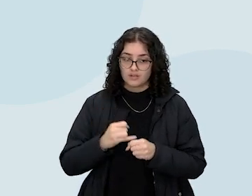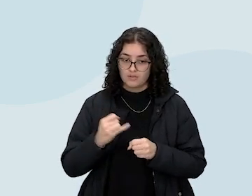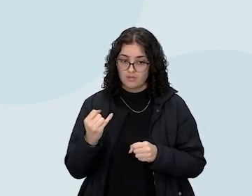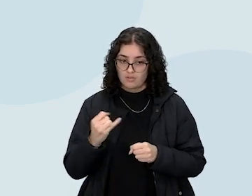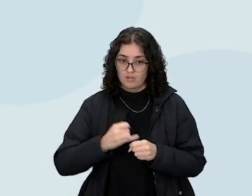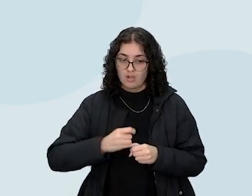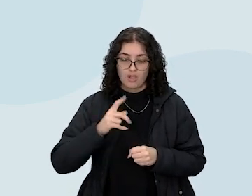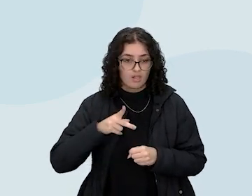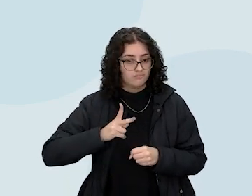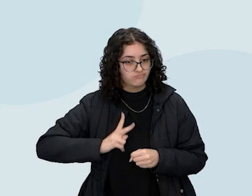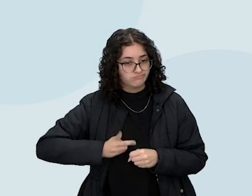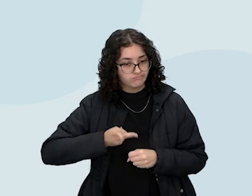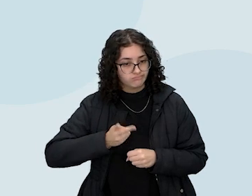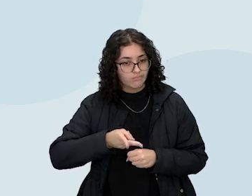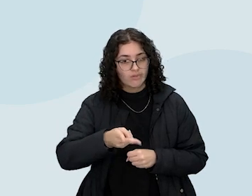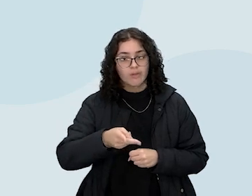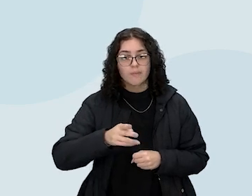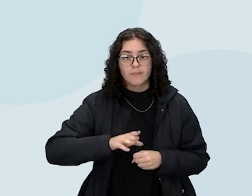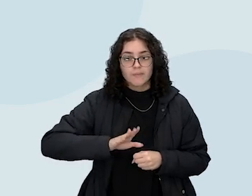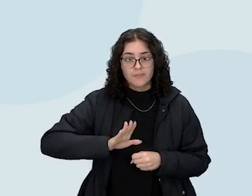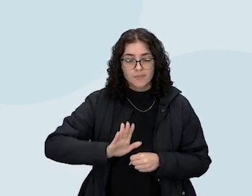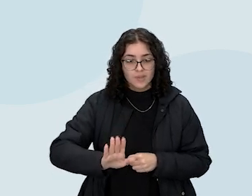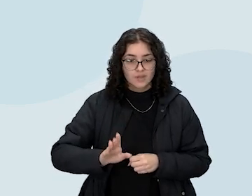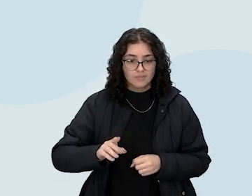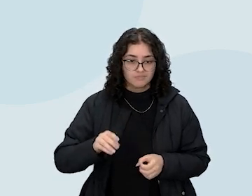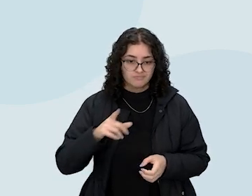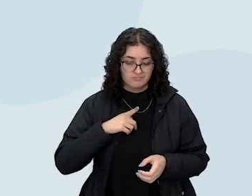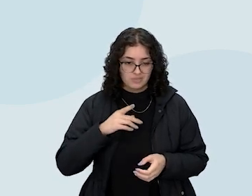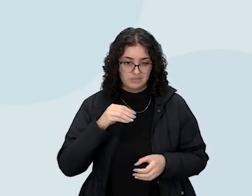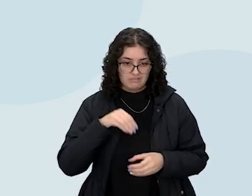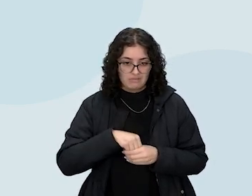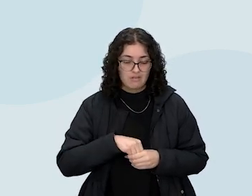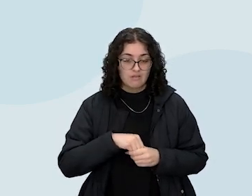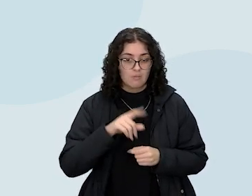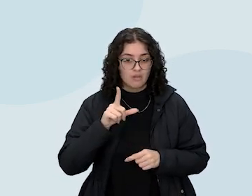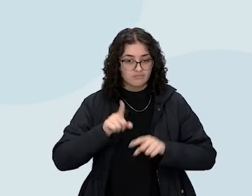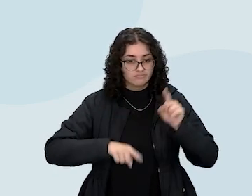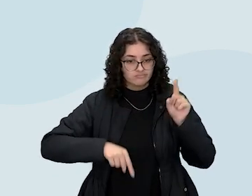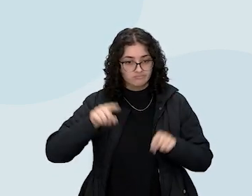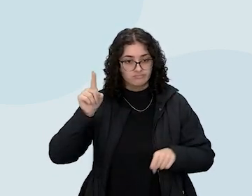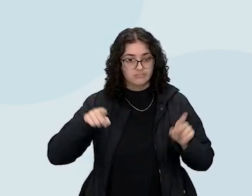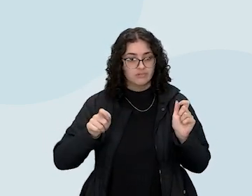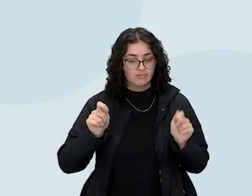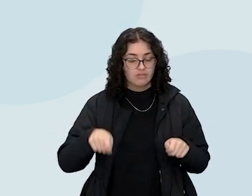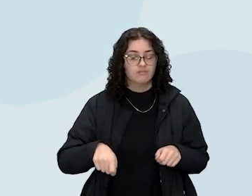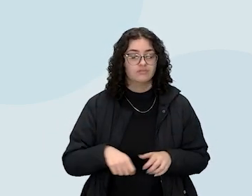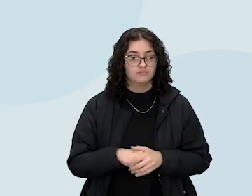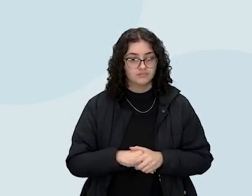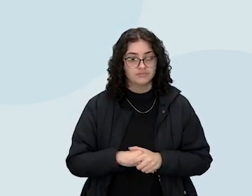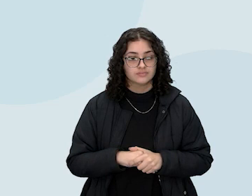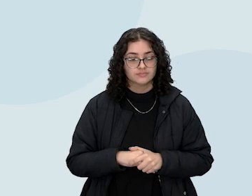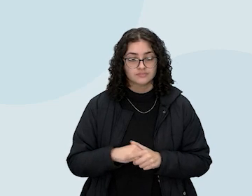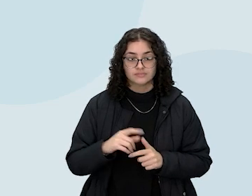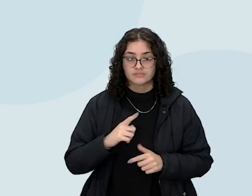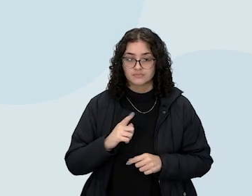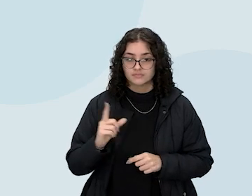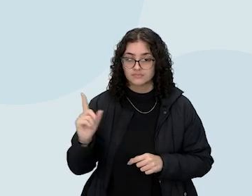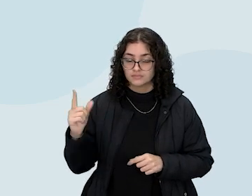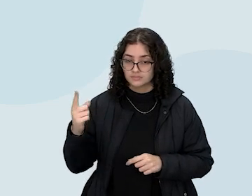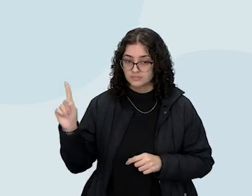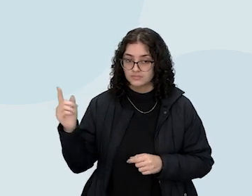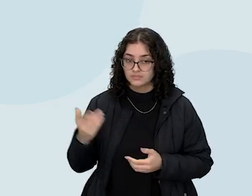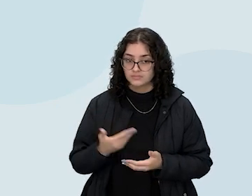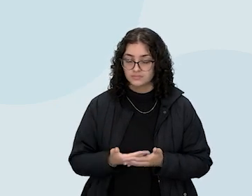são constantes. Mas essas concentrações, elas podem variar. E aí eu trouxe para vocês na